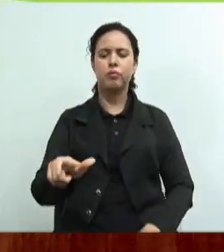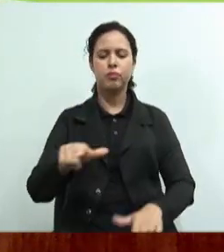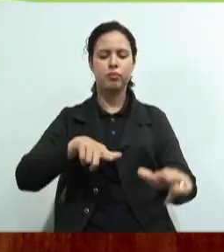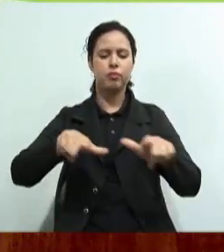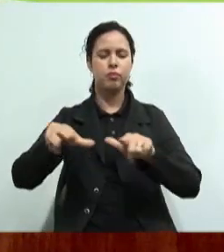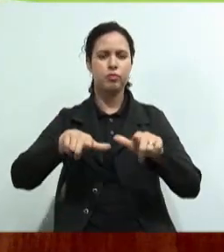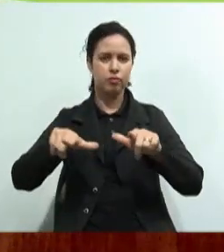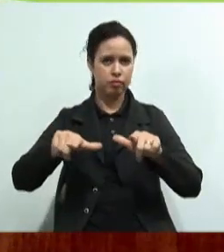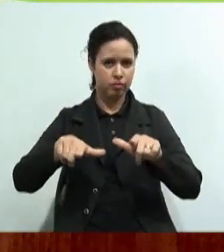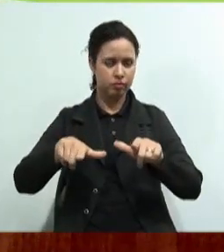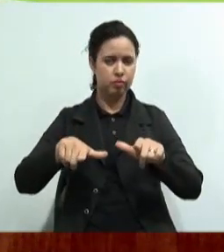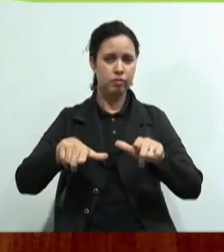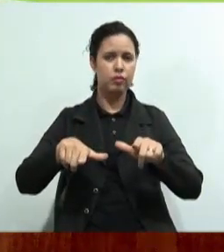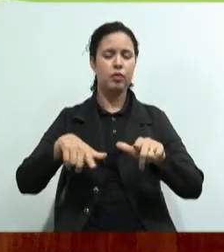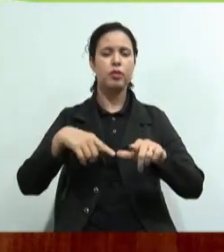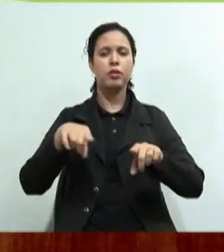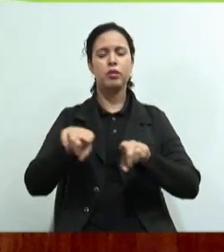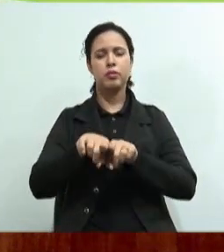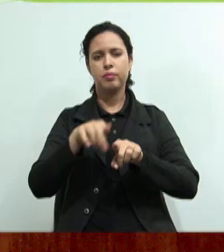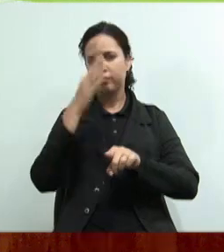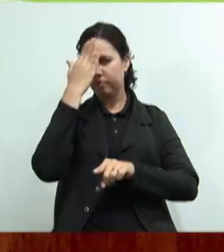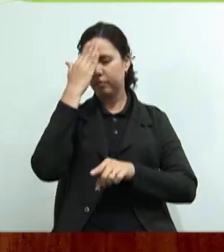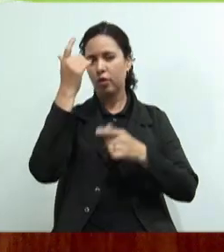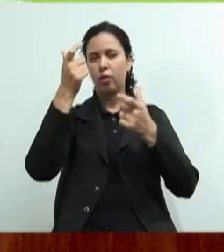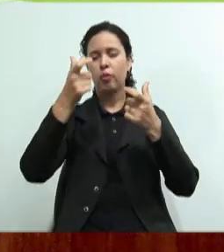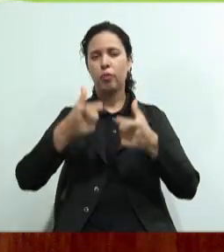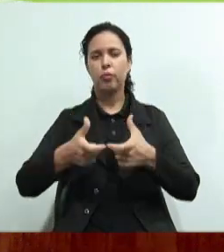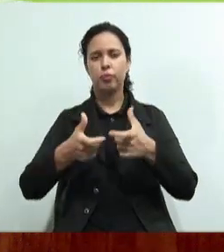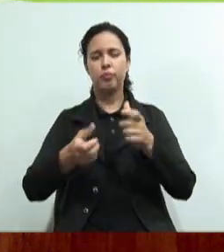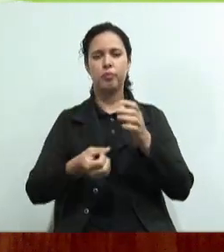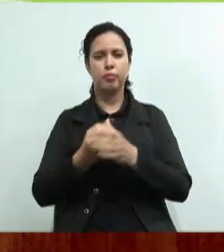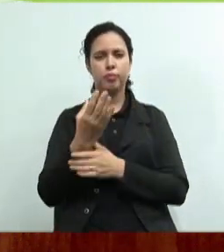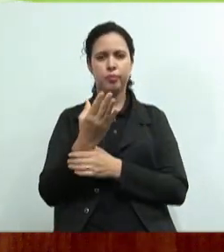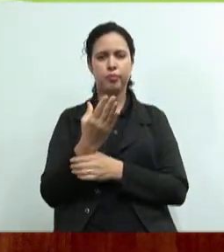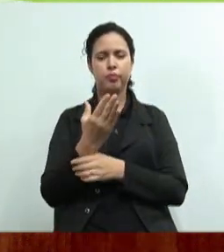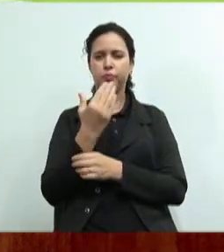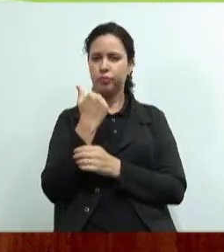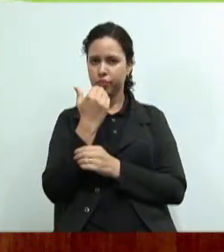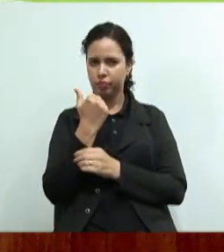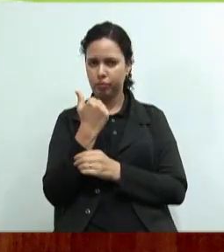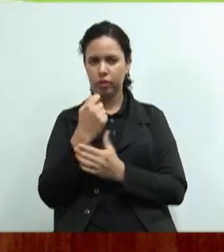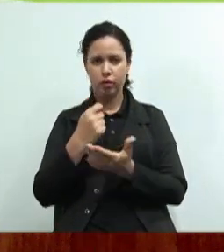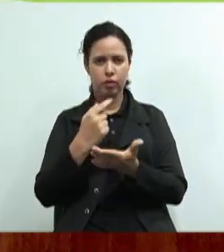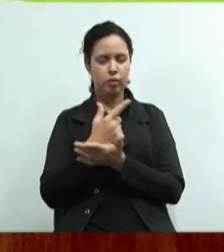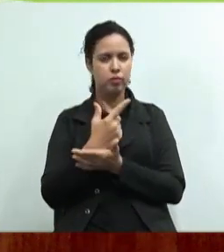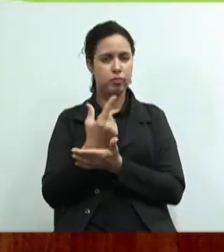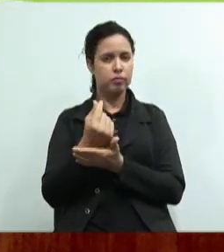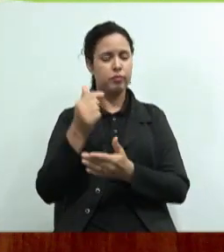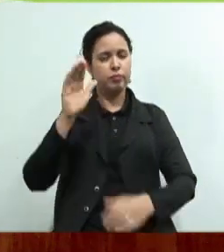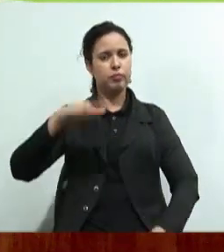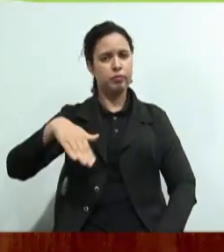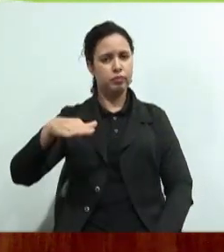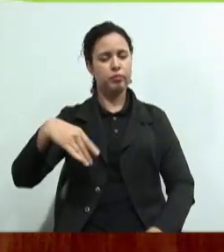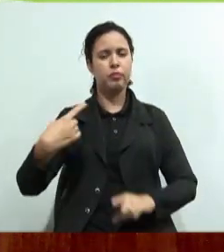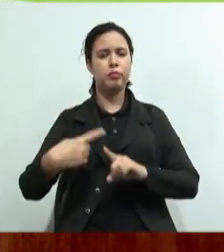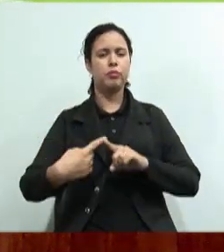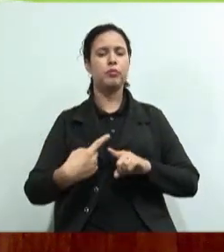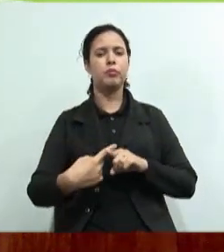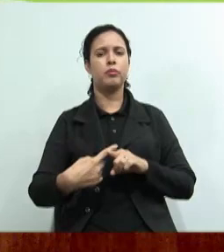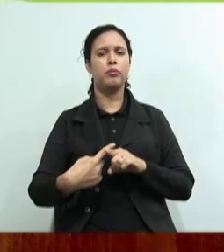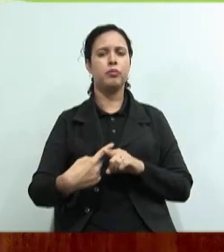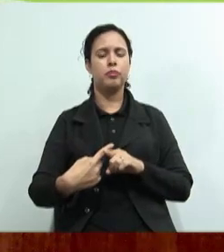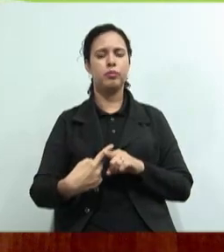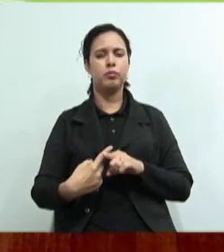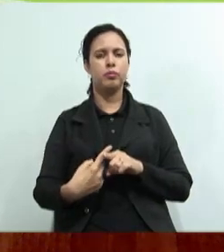procedência desse alimento, saber que o alimento é saudável, você ainda o compra por um menor preço. Pois é lógico